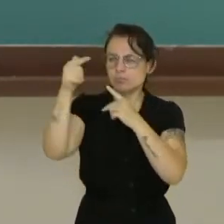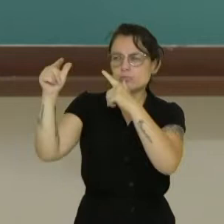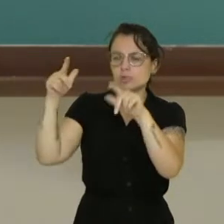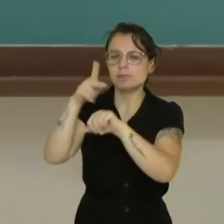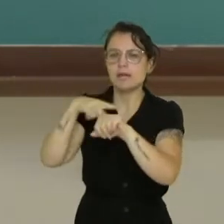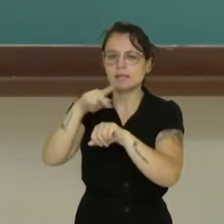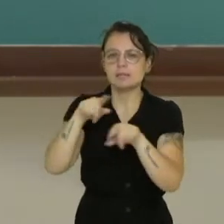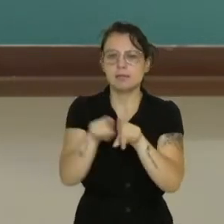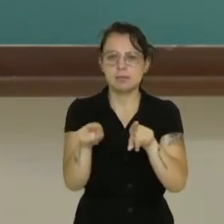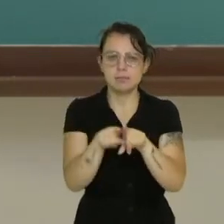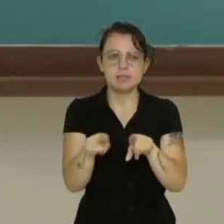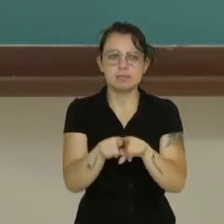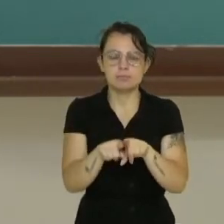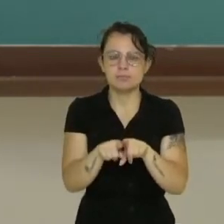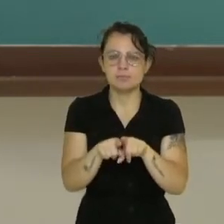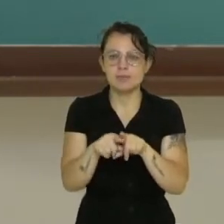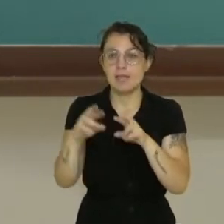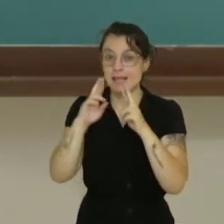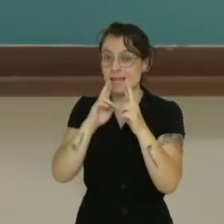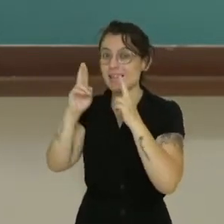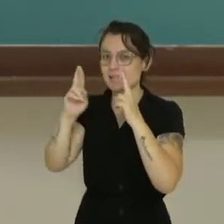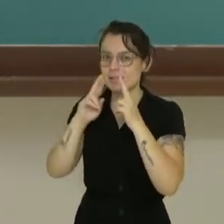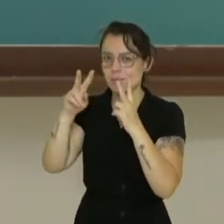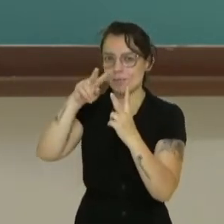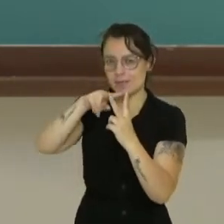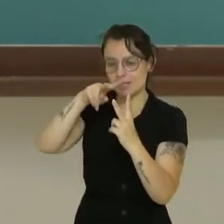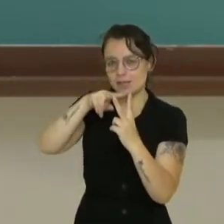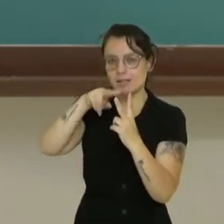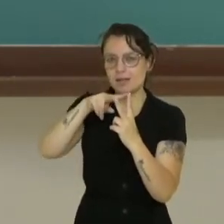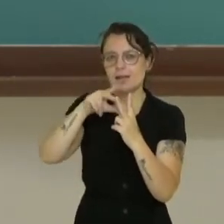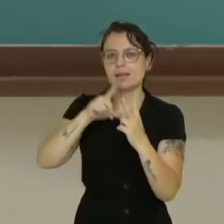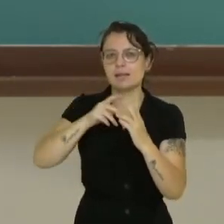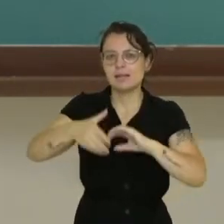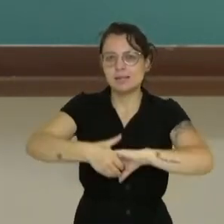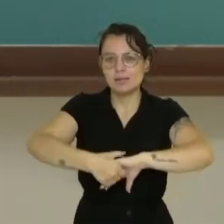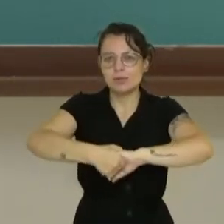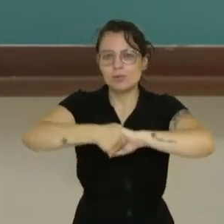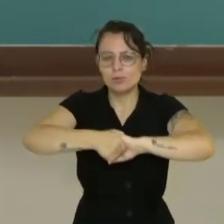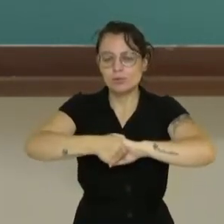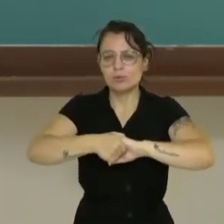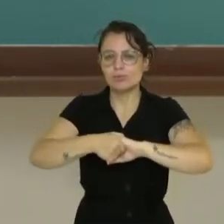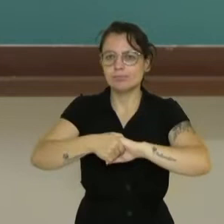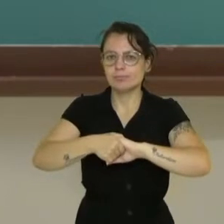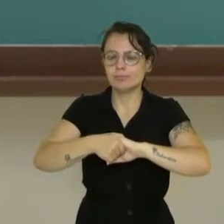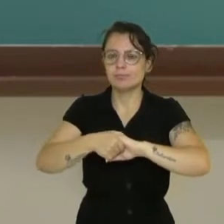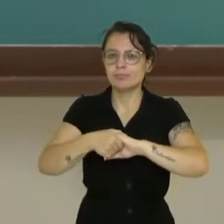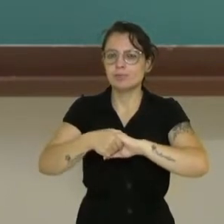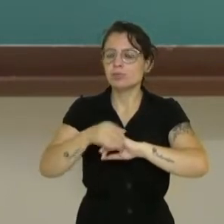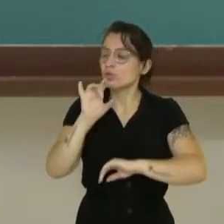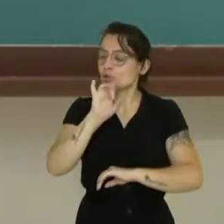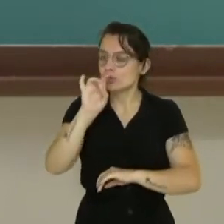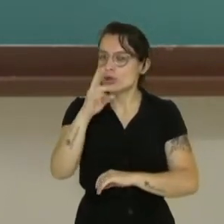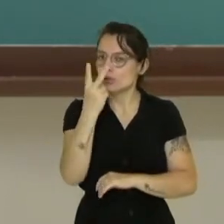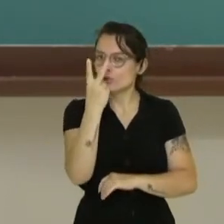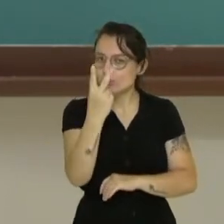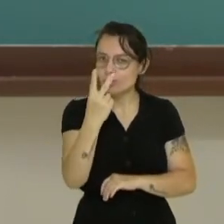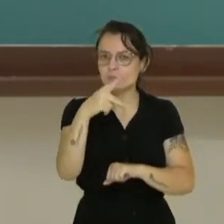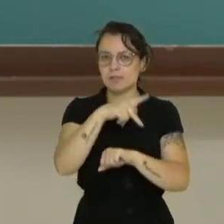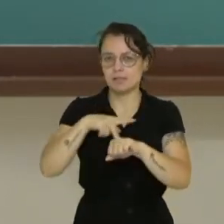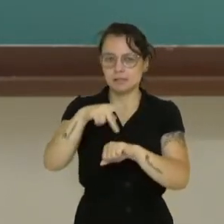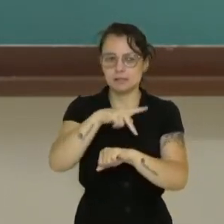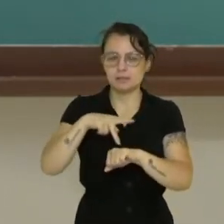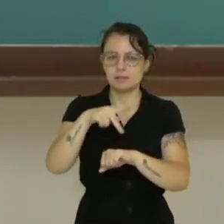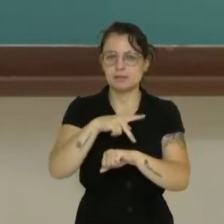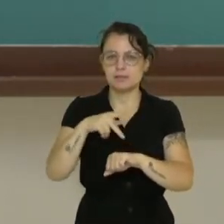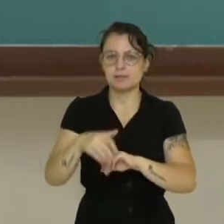tantos. Essas relações bilaterais são acordos tratados unicamente por dois países. País